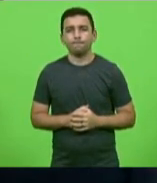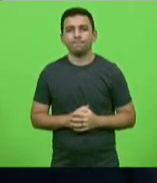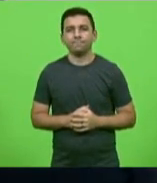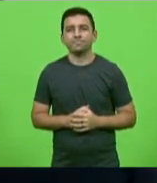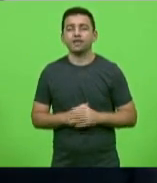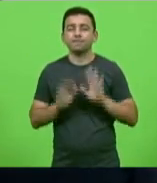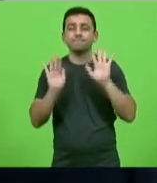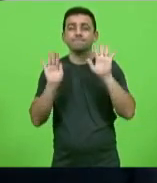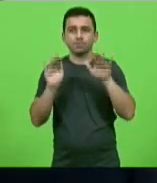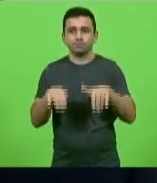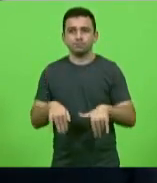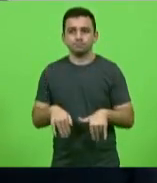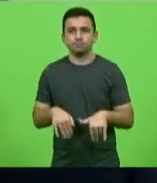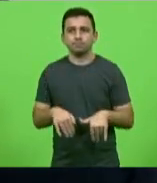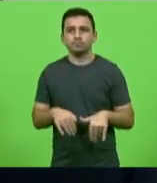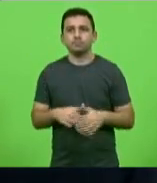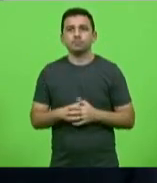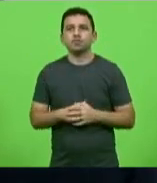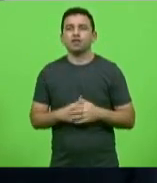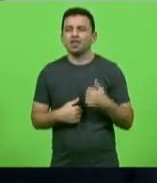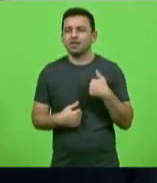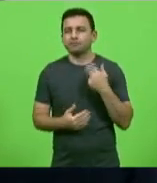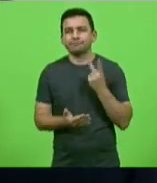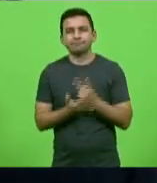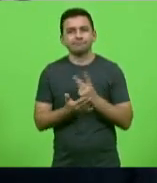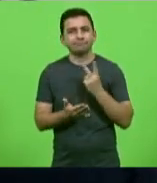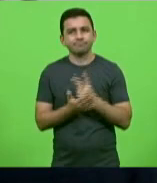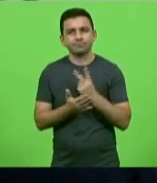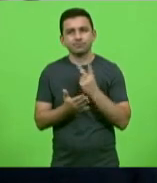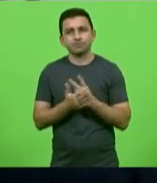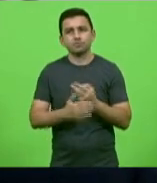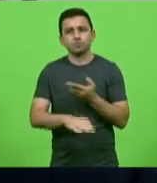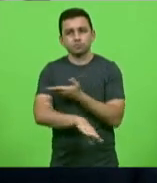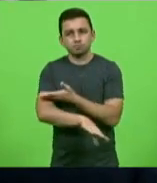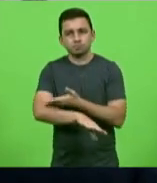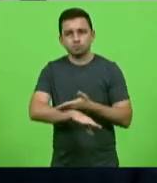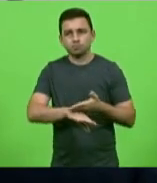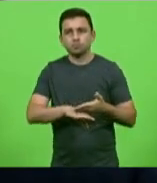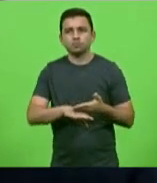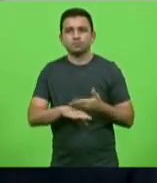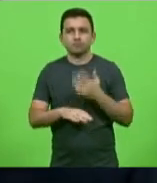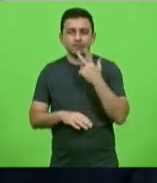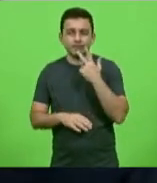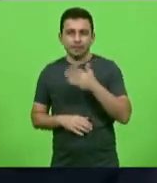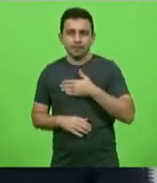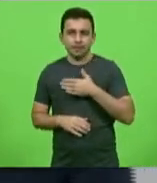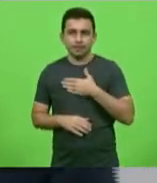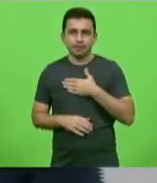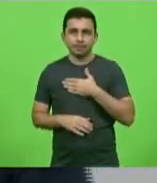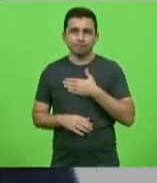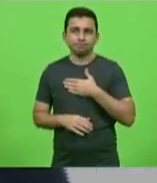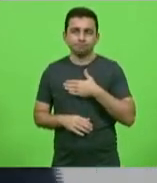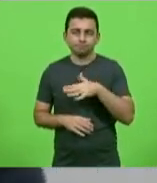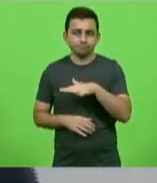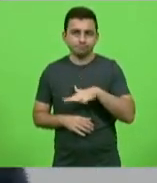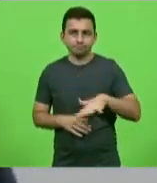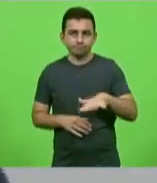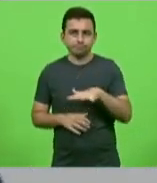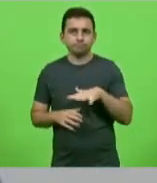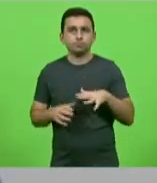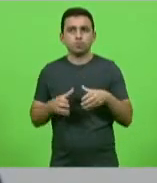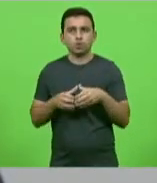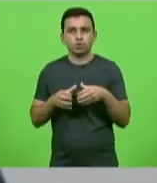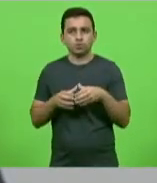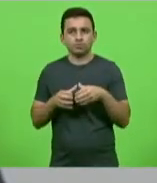E, para finalizar, eu sempre costumo dizer, em minha câmara criminal,